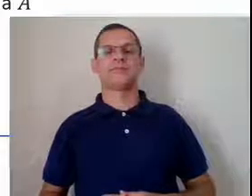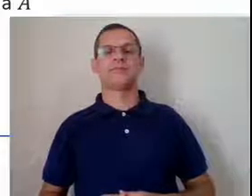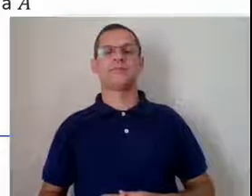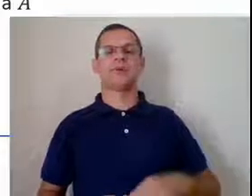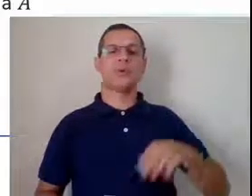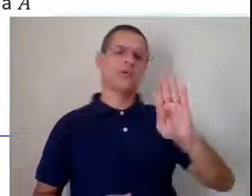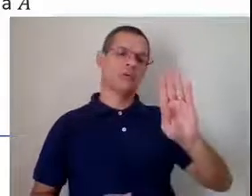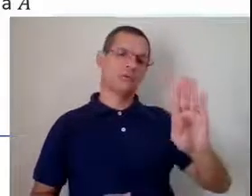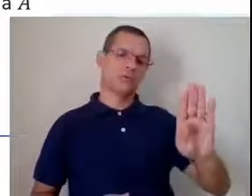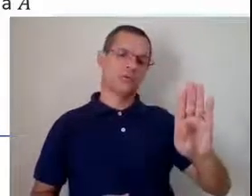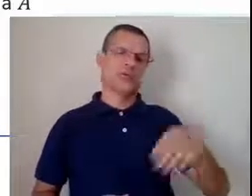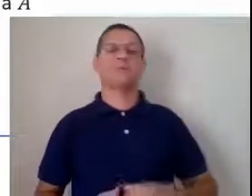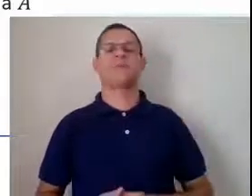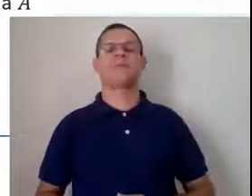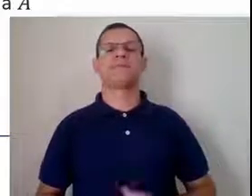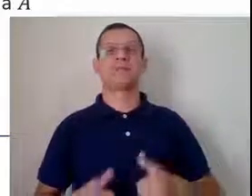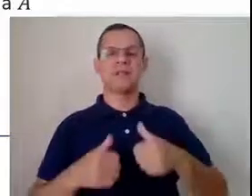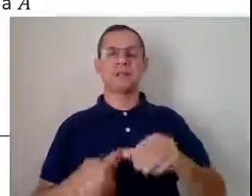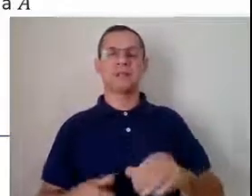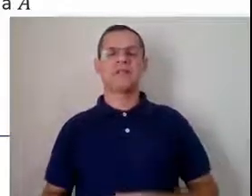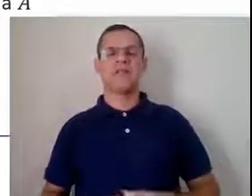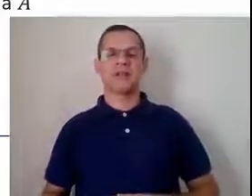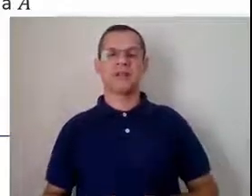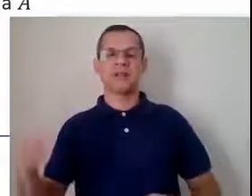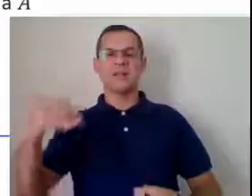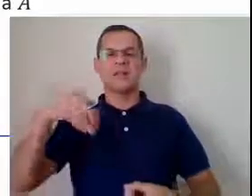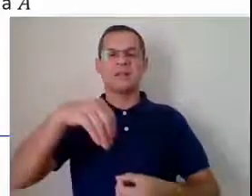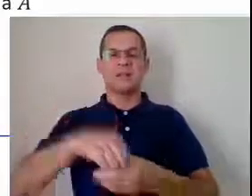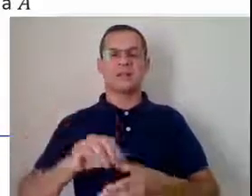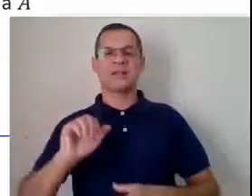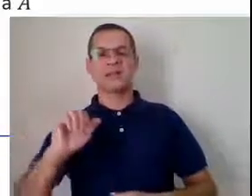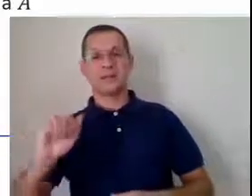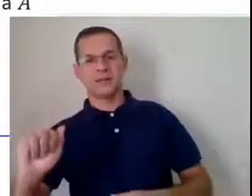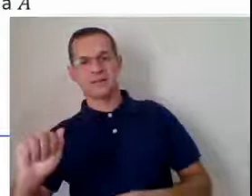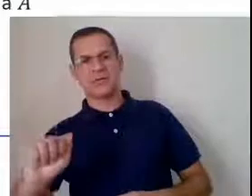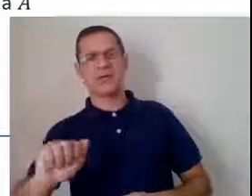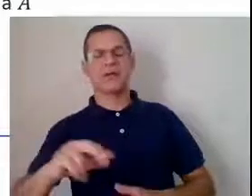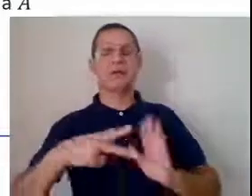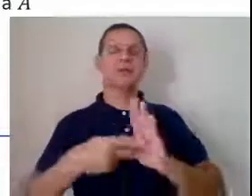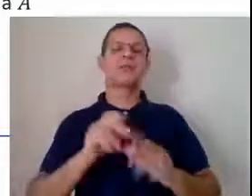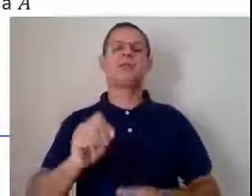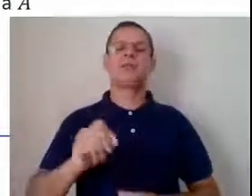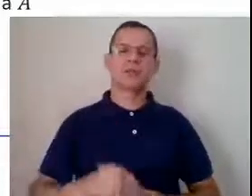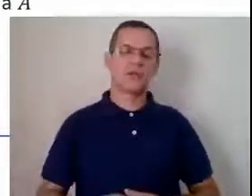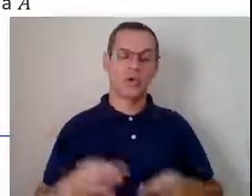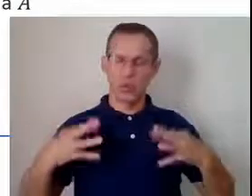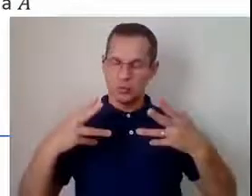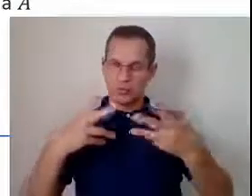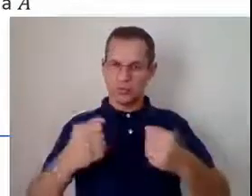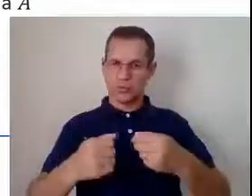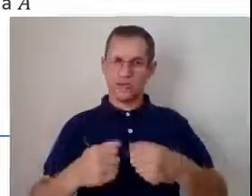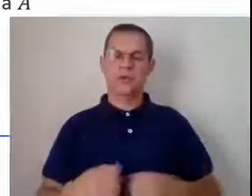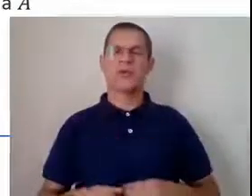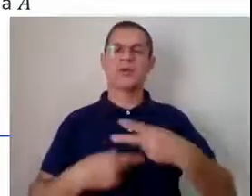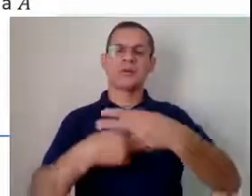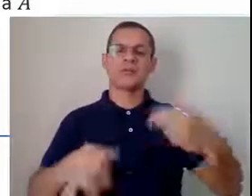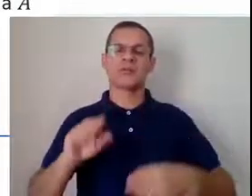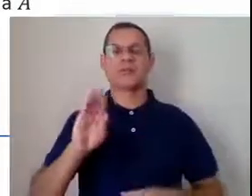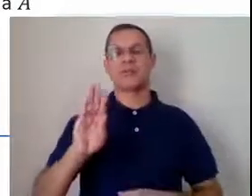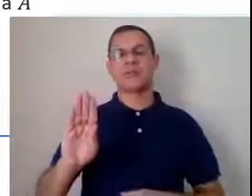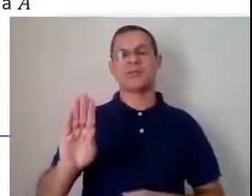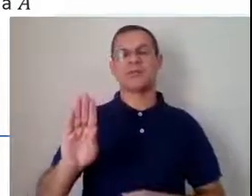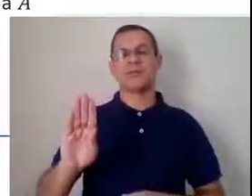O B está contido em A. Então, quer dizer que o quê? Todo elemento de